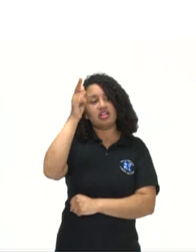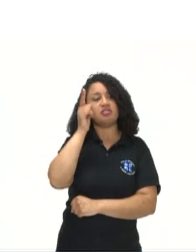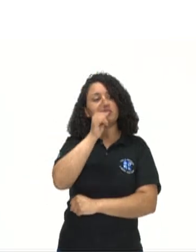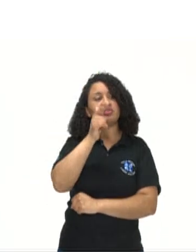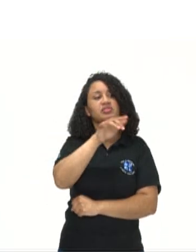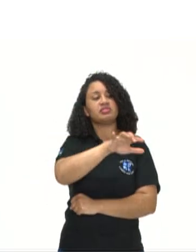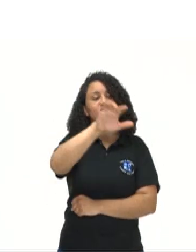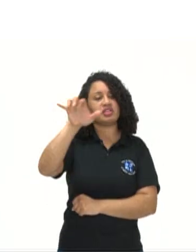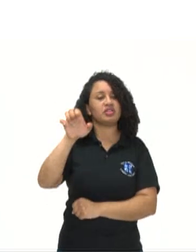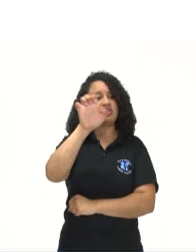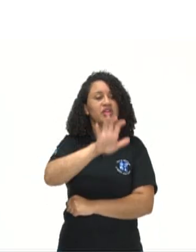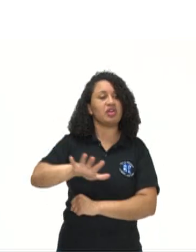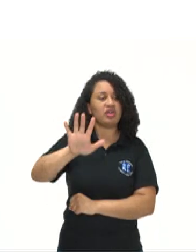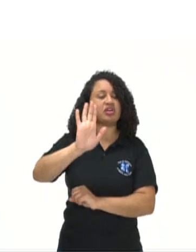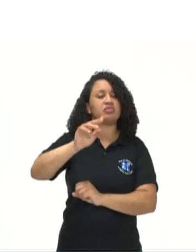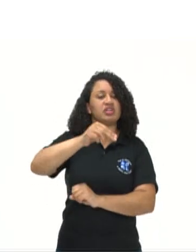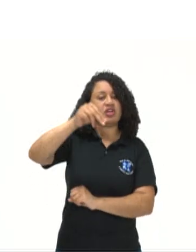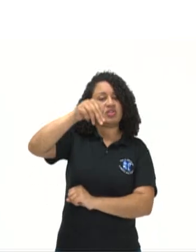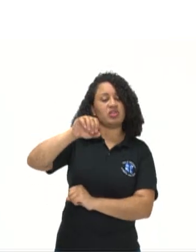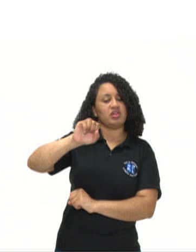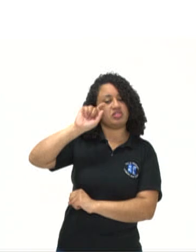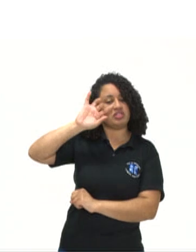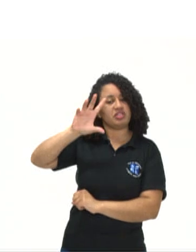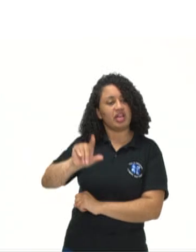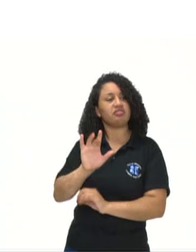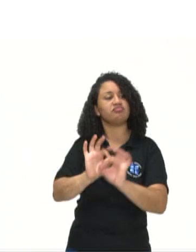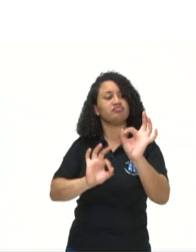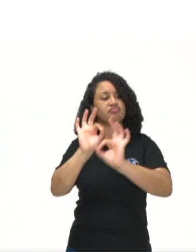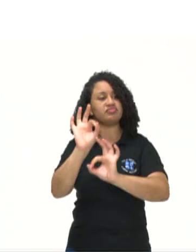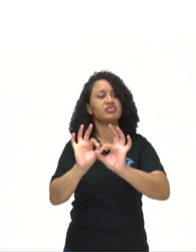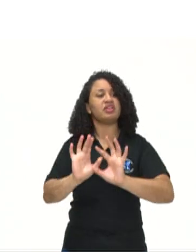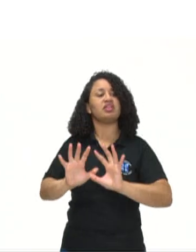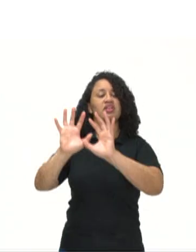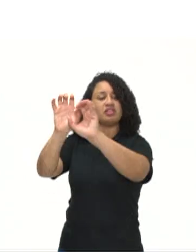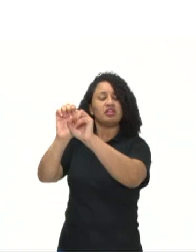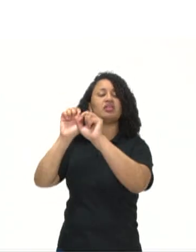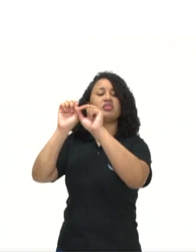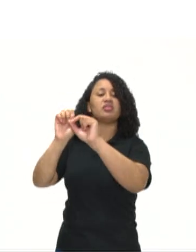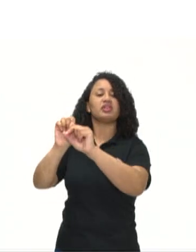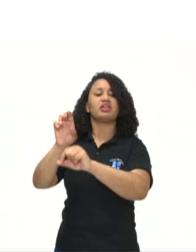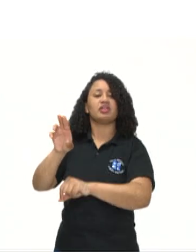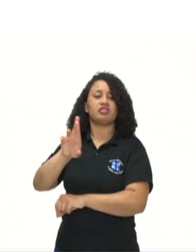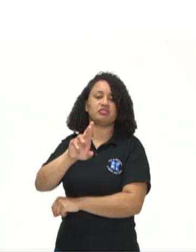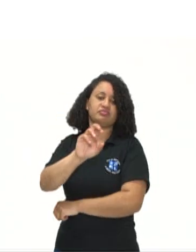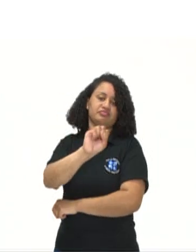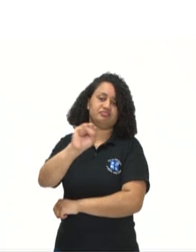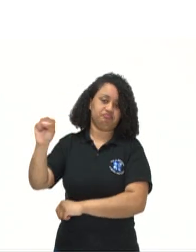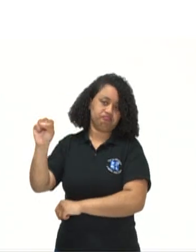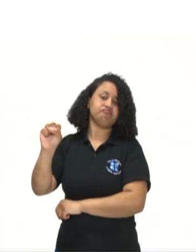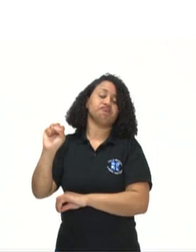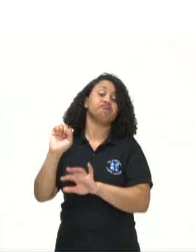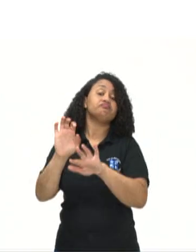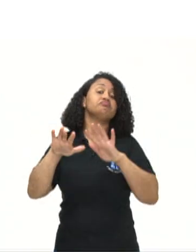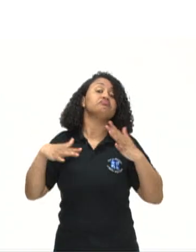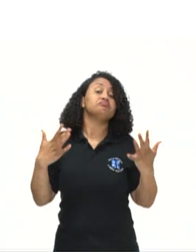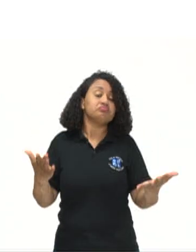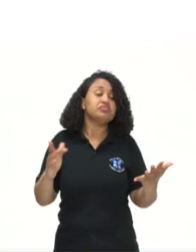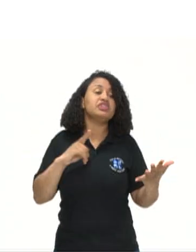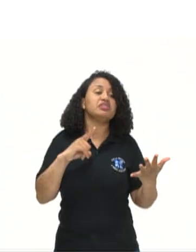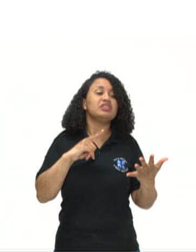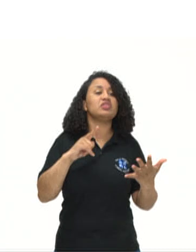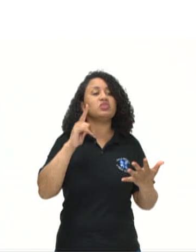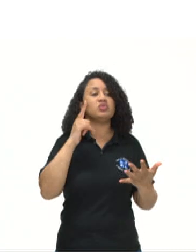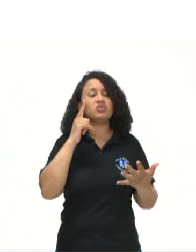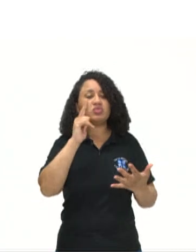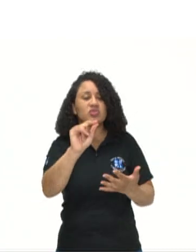boa parte da Europa e do norte da África e preparava uma investida sobre a União Soviética. Mesmo com tanto